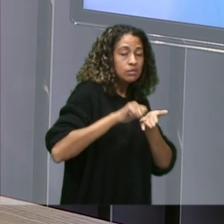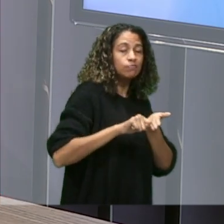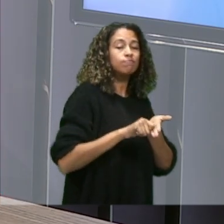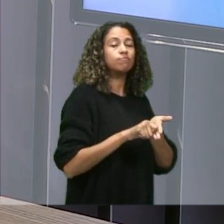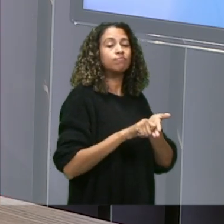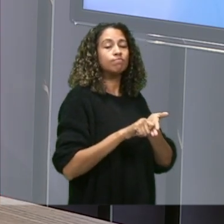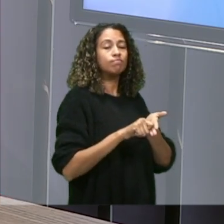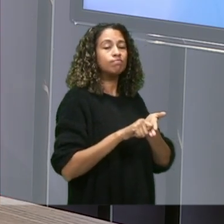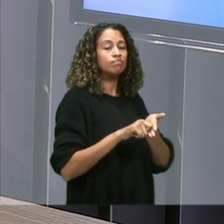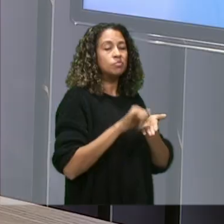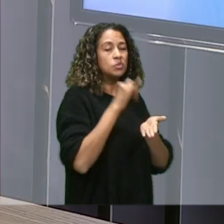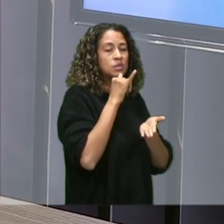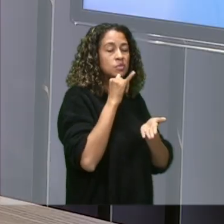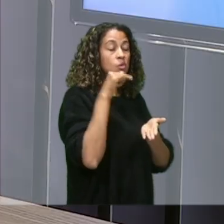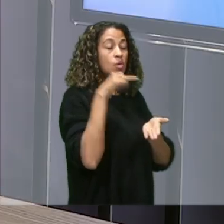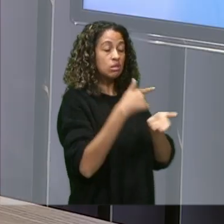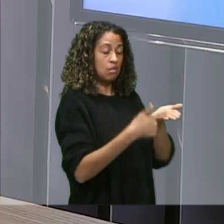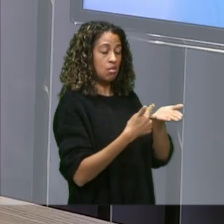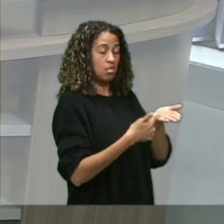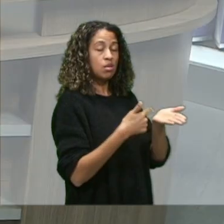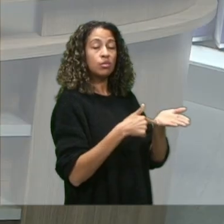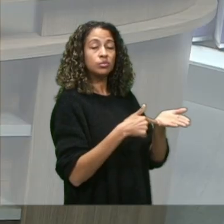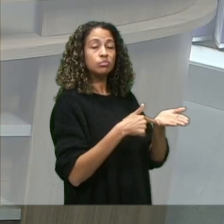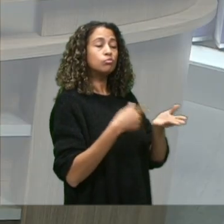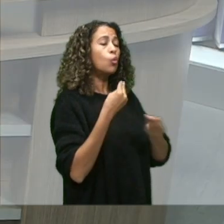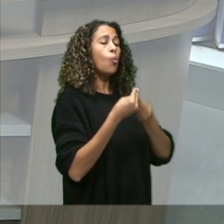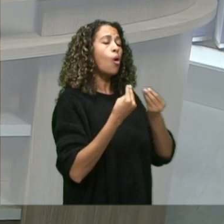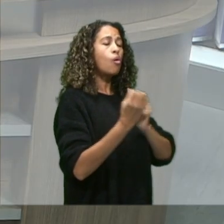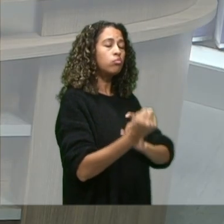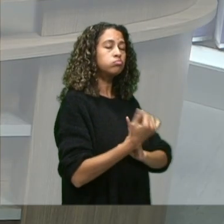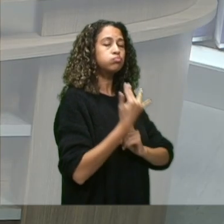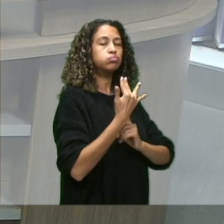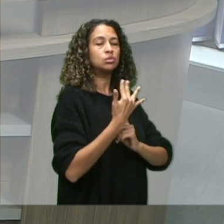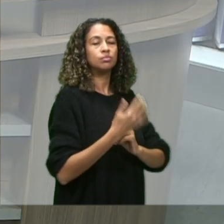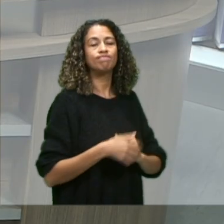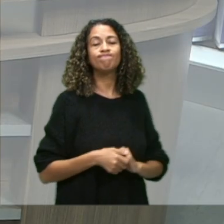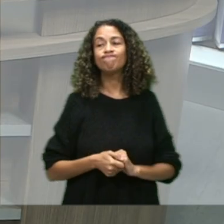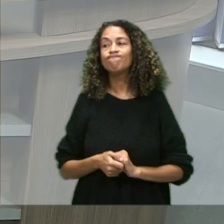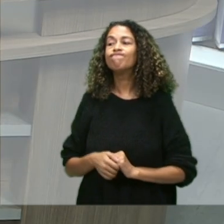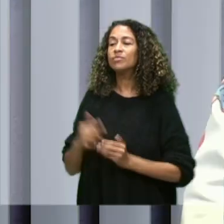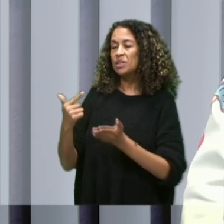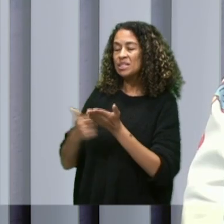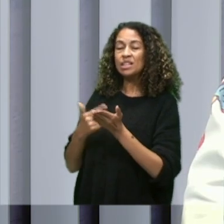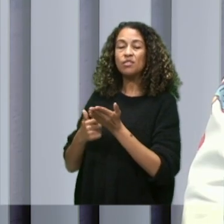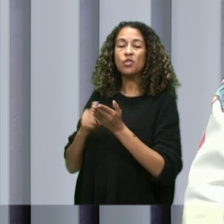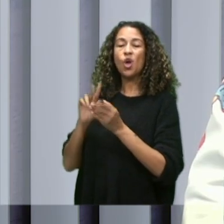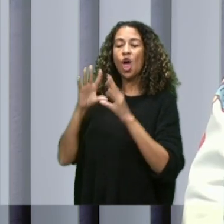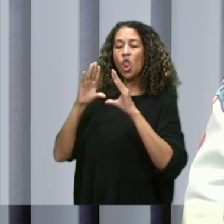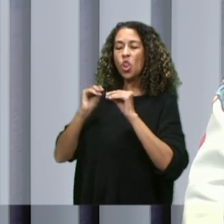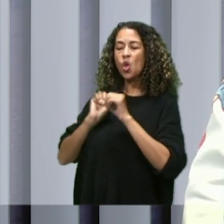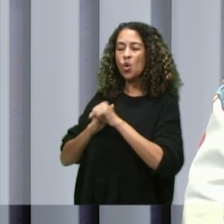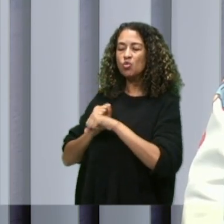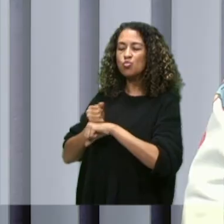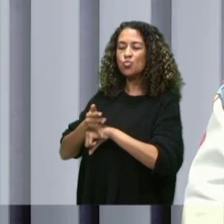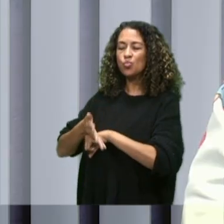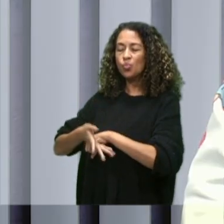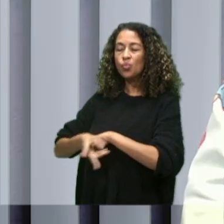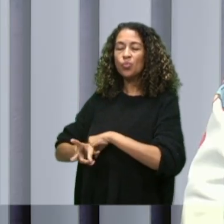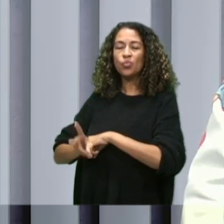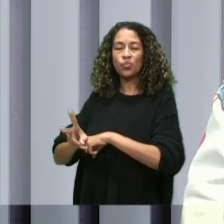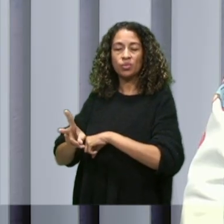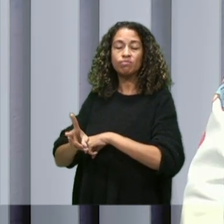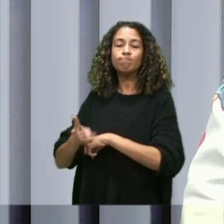mesmo, por exemplo, A Noite Sem Fim, o que te motivou? A Noite Sem Fim, ela está comigo